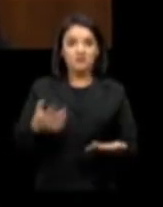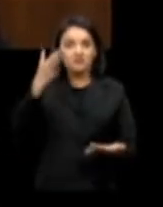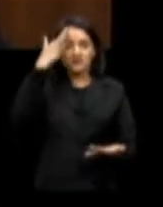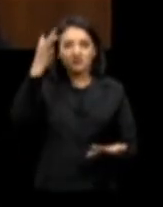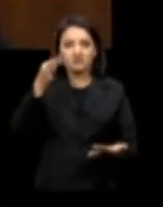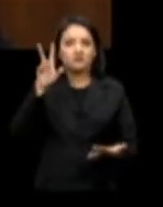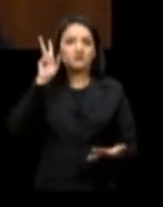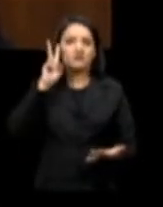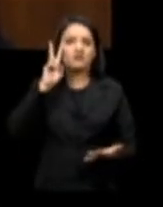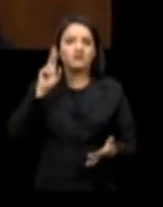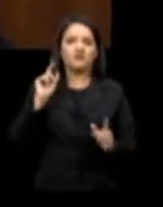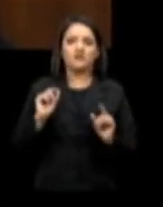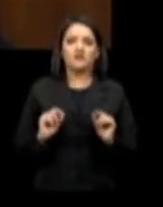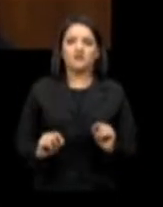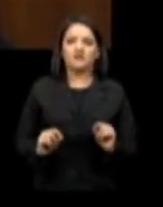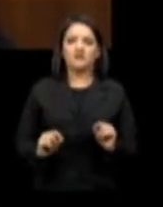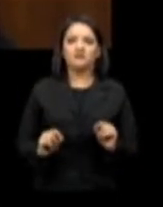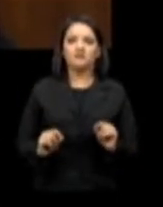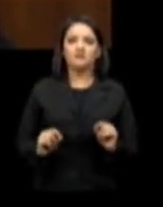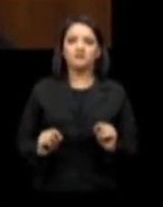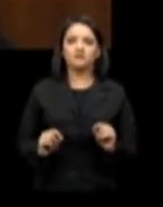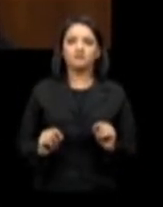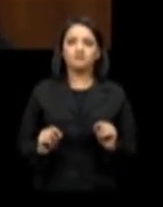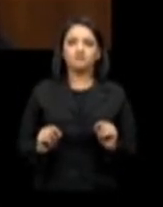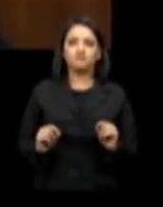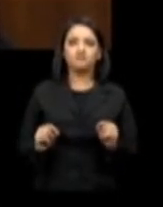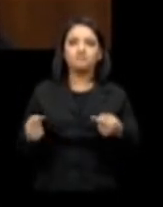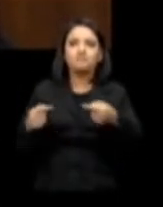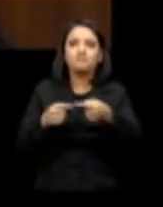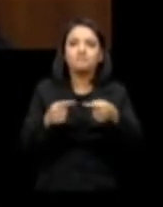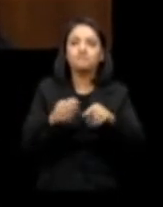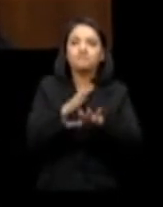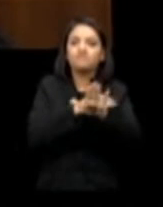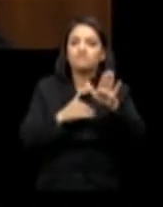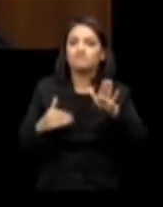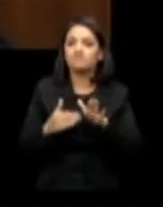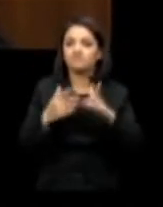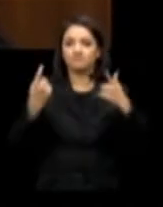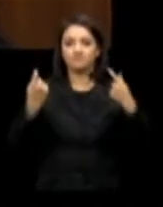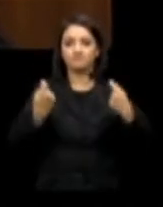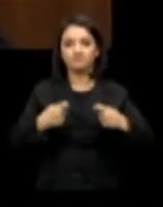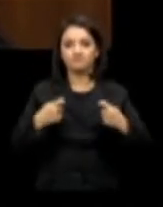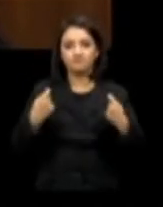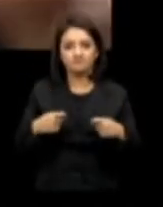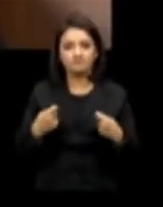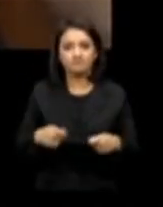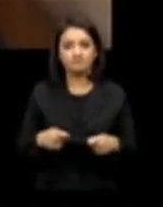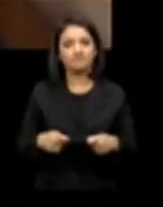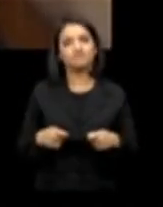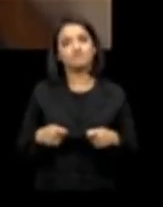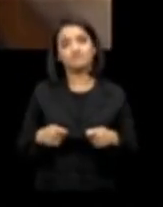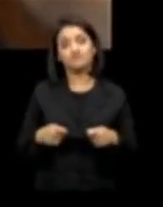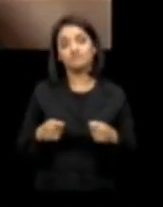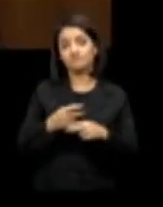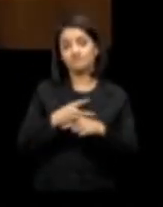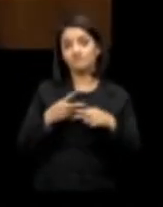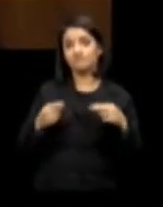privacidade é comumente vinculada, com todas as possíveis e necessárias ressalvas, à publicação